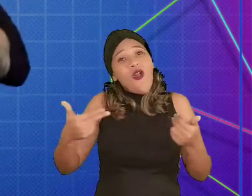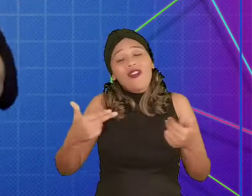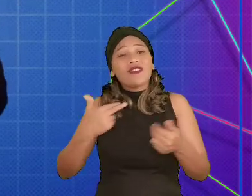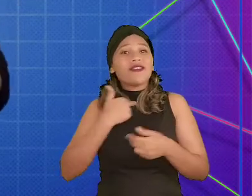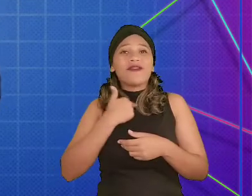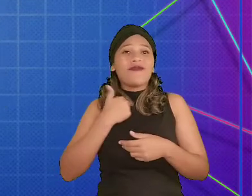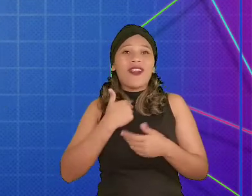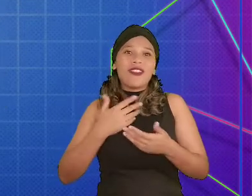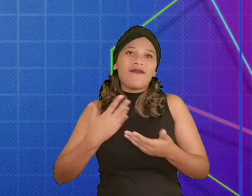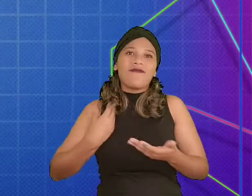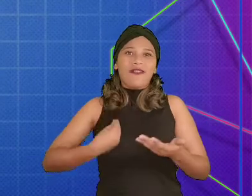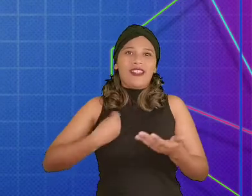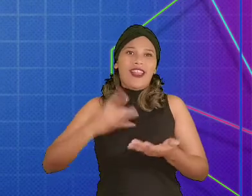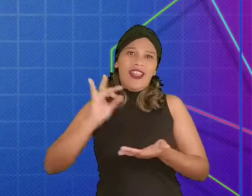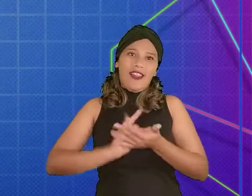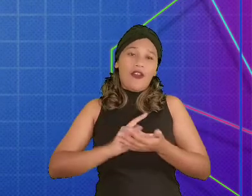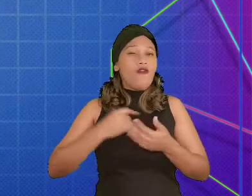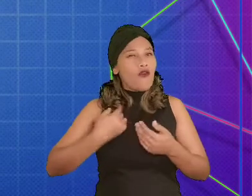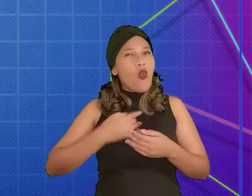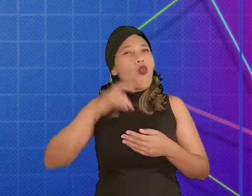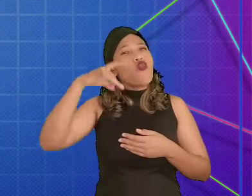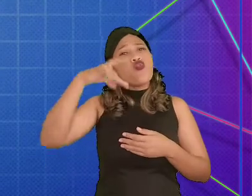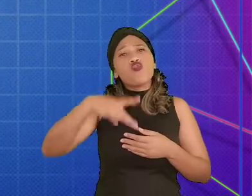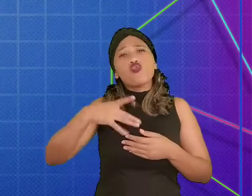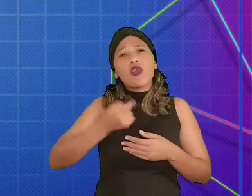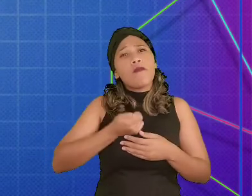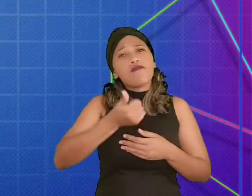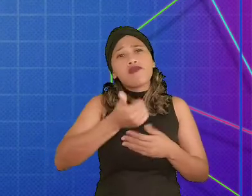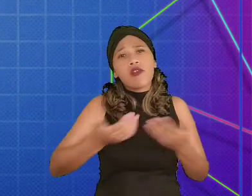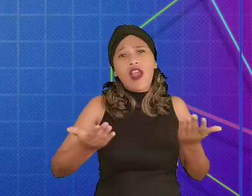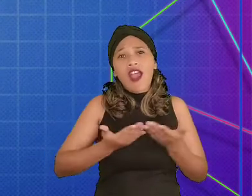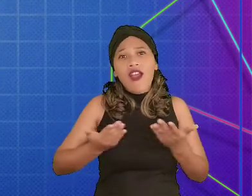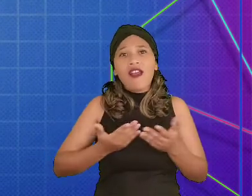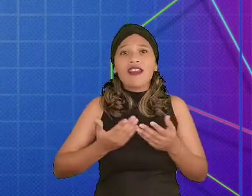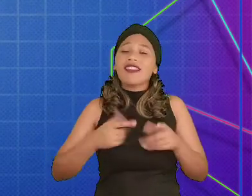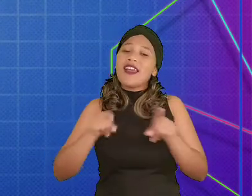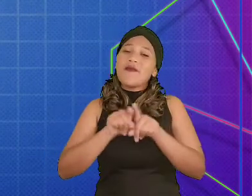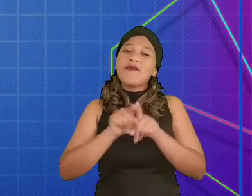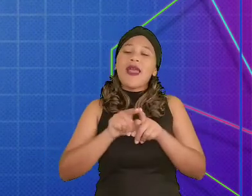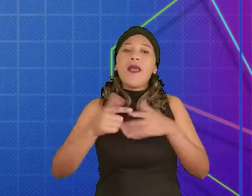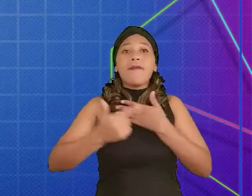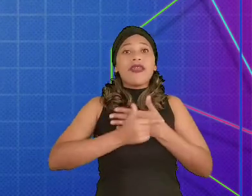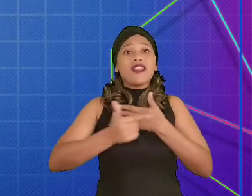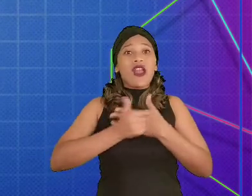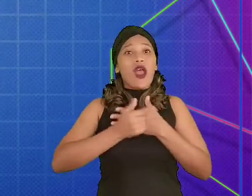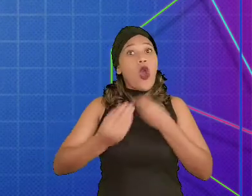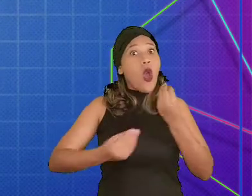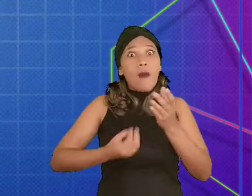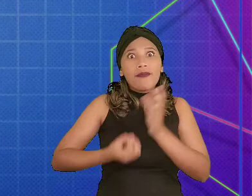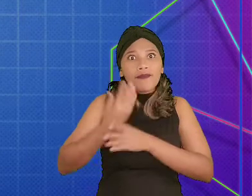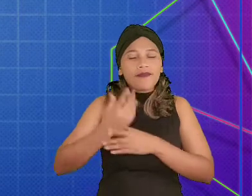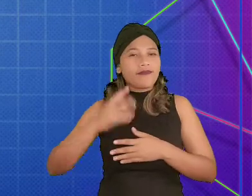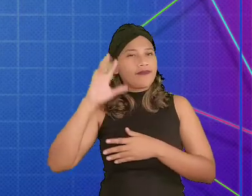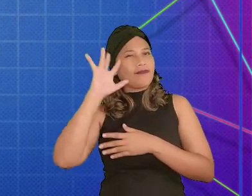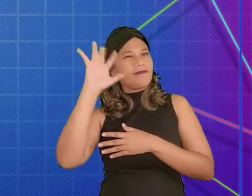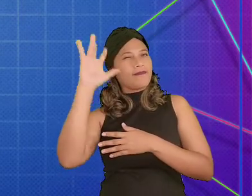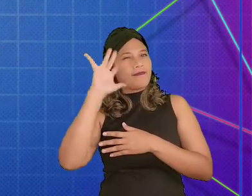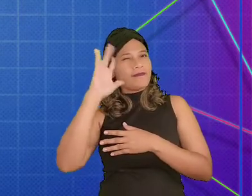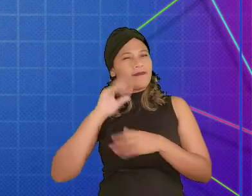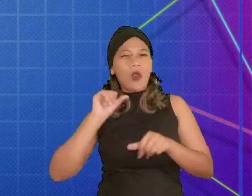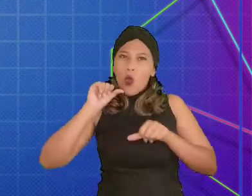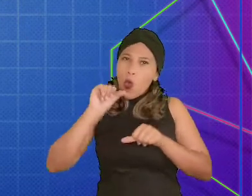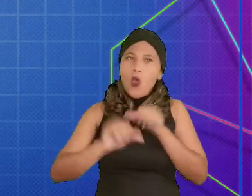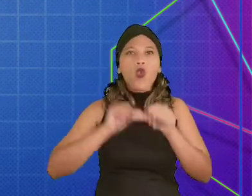para o último tópico da aula. Eu vou te dar dicas para fazer alterações de elementos e personagens para o seu jogo. Você tem que pensar que